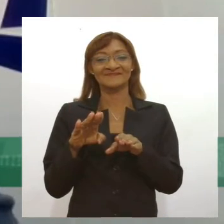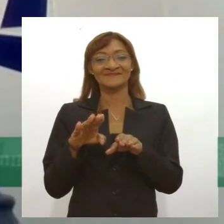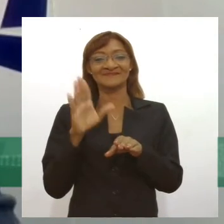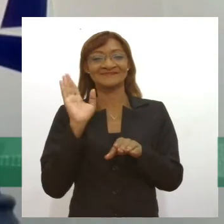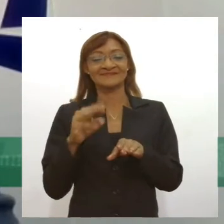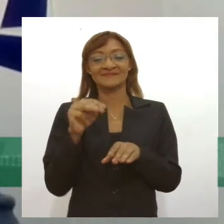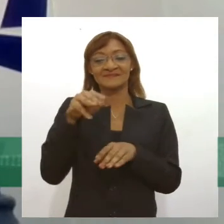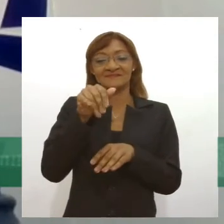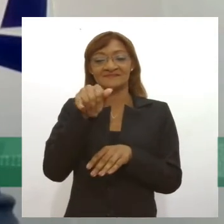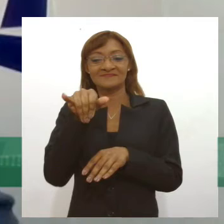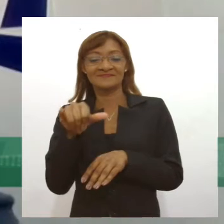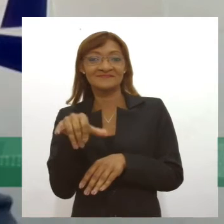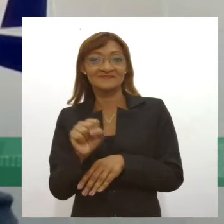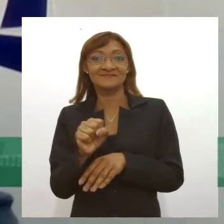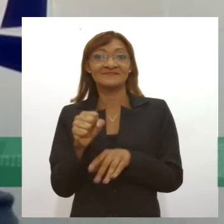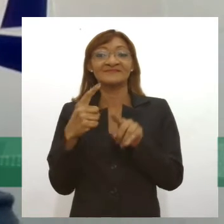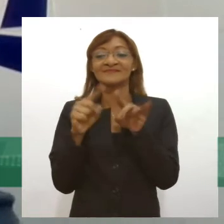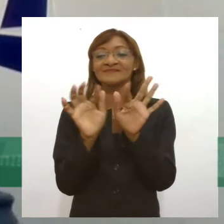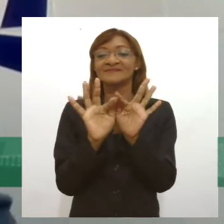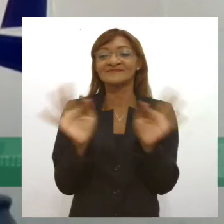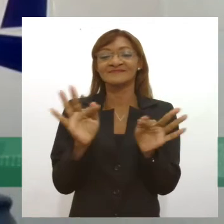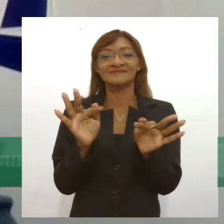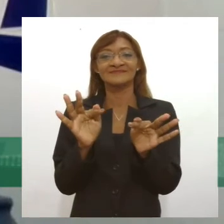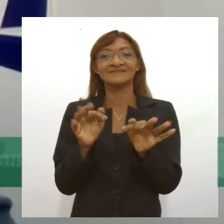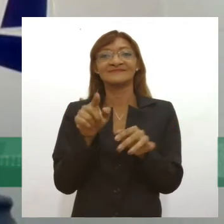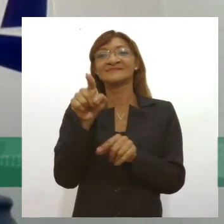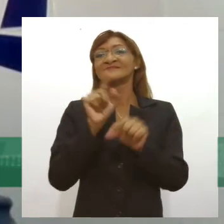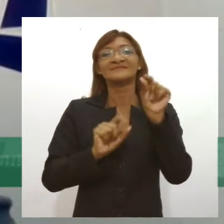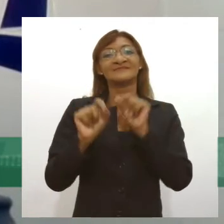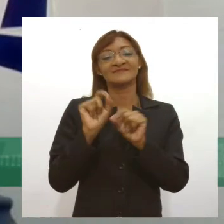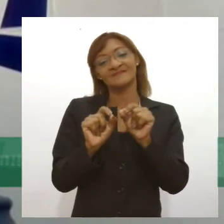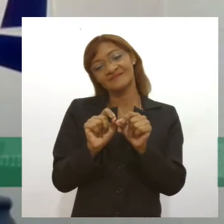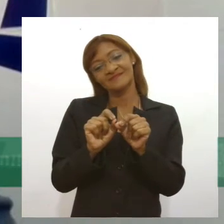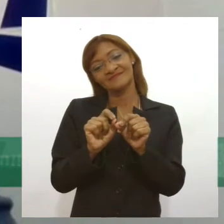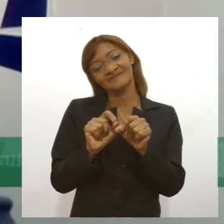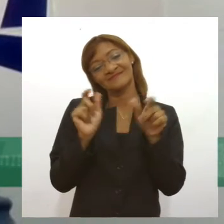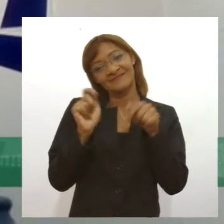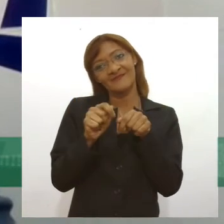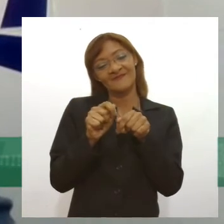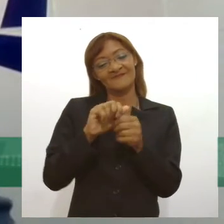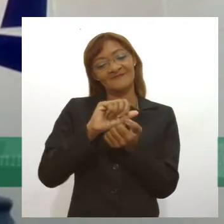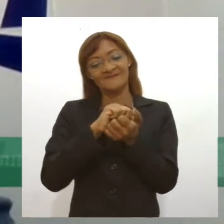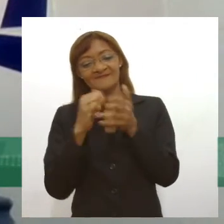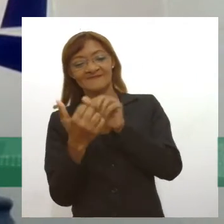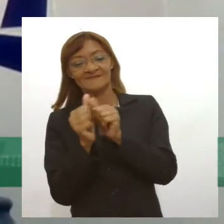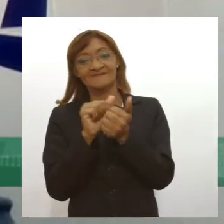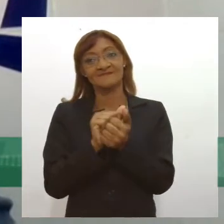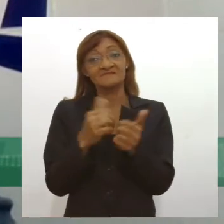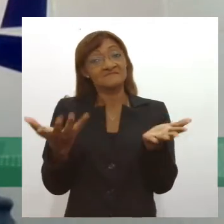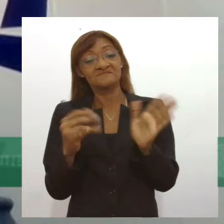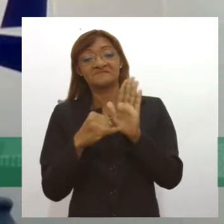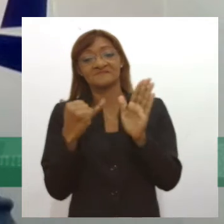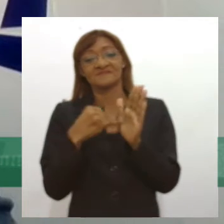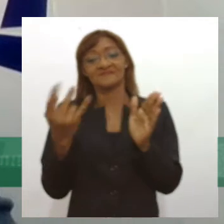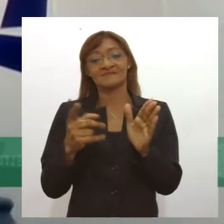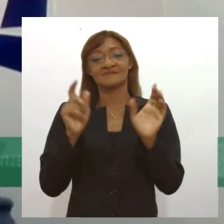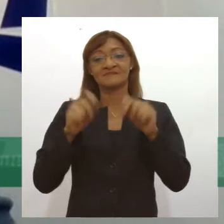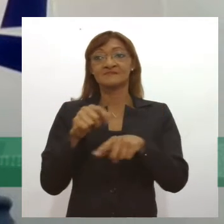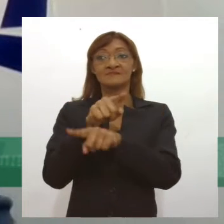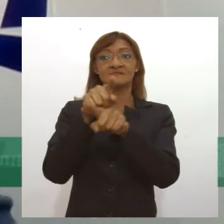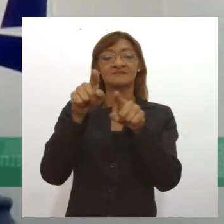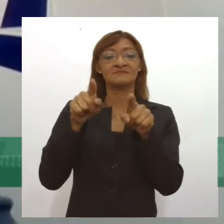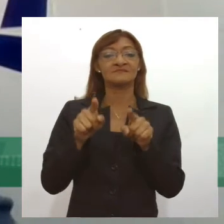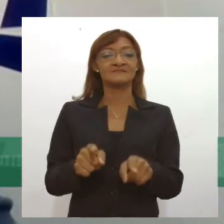né? Pela simplicidade de você fazer um ajuste no contrato social, no estatuto, para que você possa se